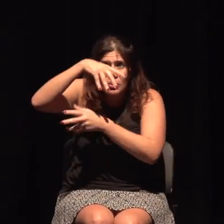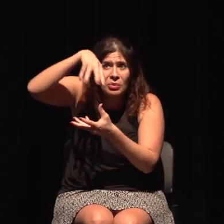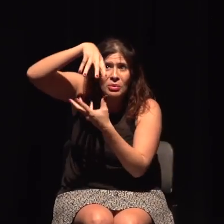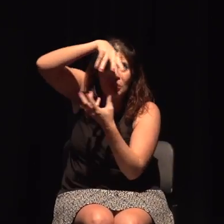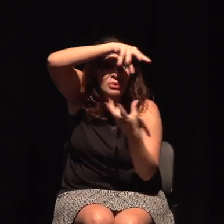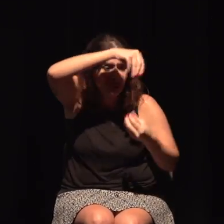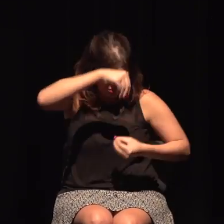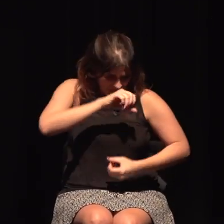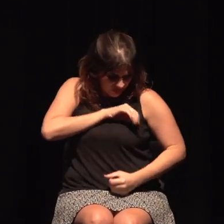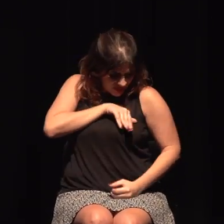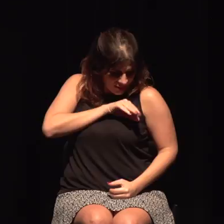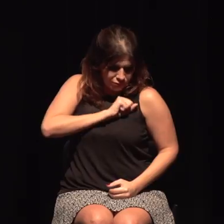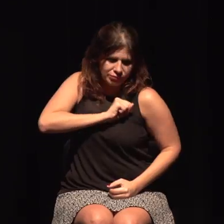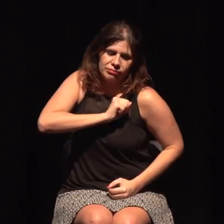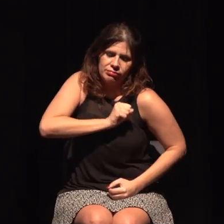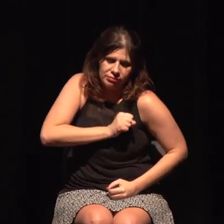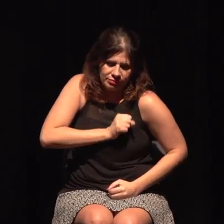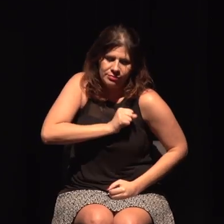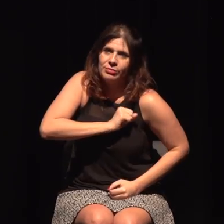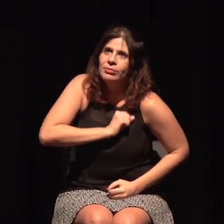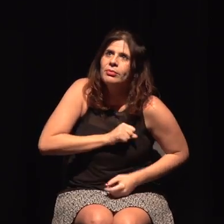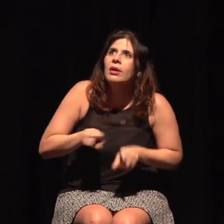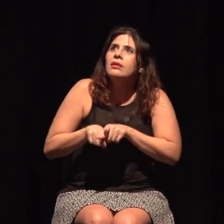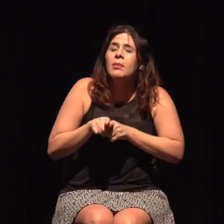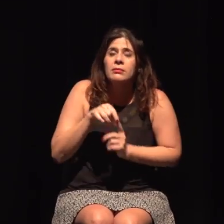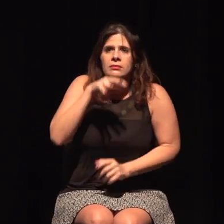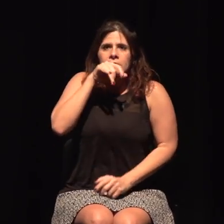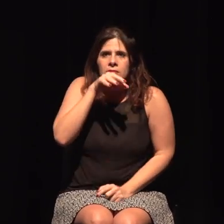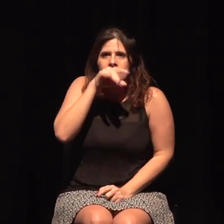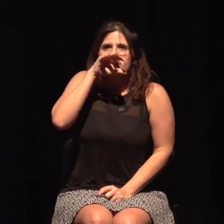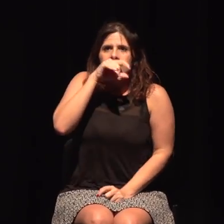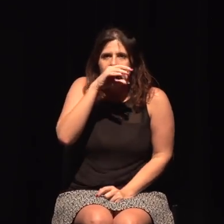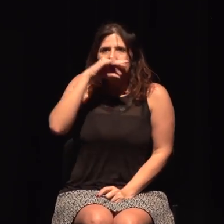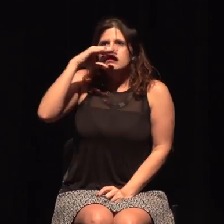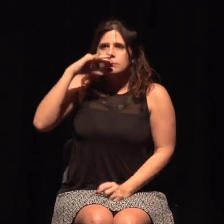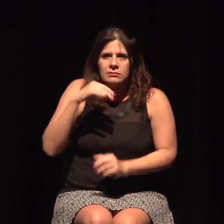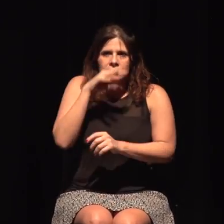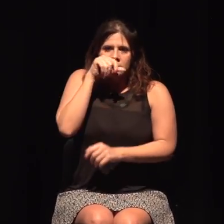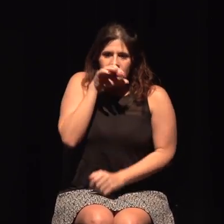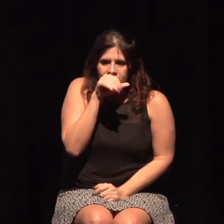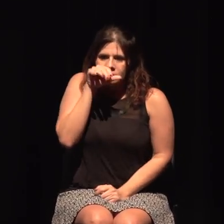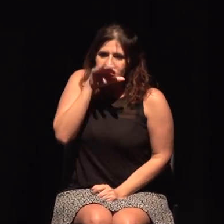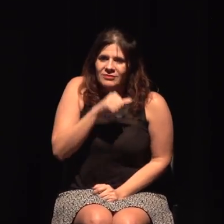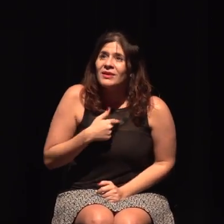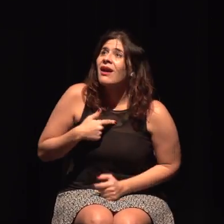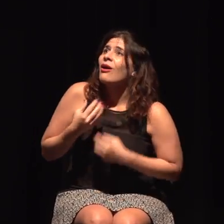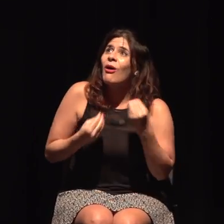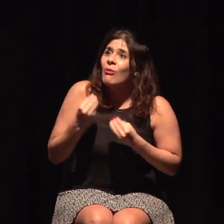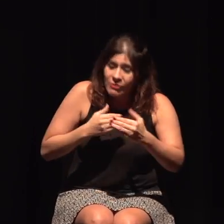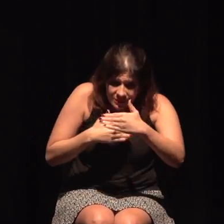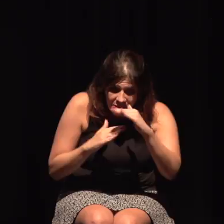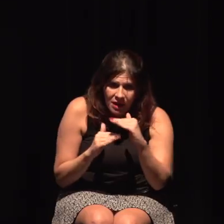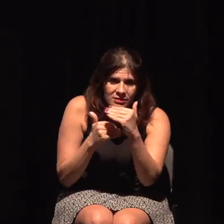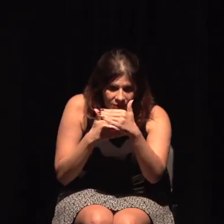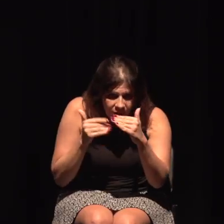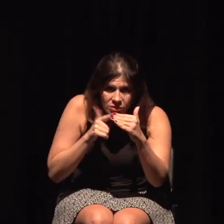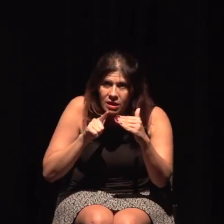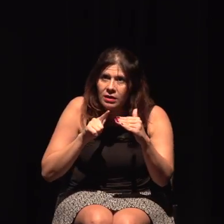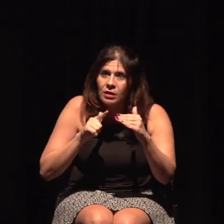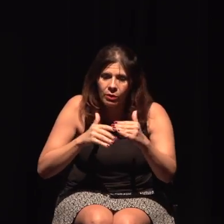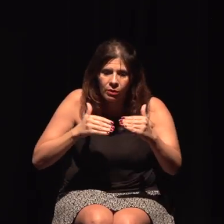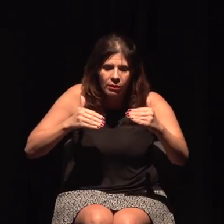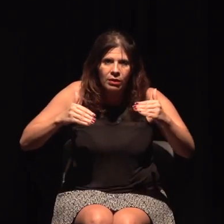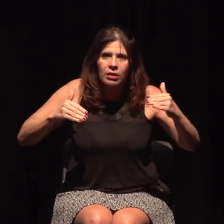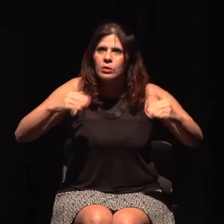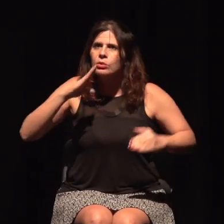querer sincronizar seu ritmo com o ritmo do meu coração, com o ritmo da minha respiração, para depois ir impondo um espaço